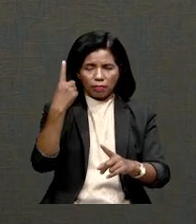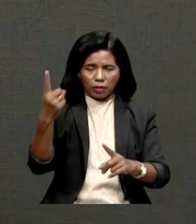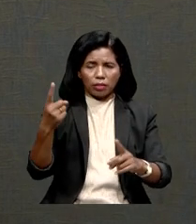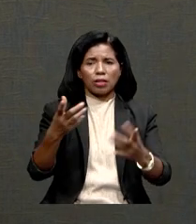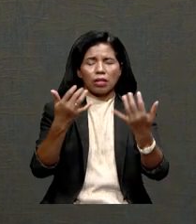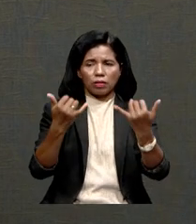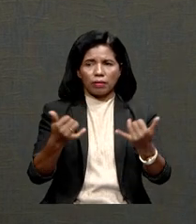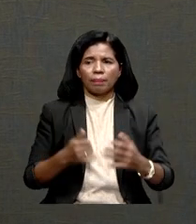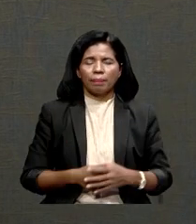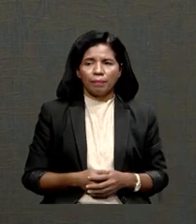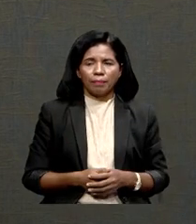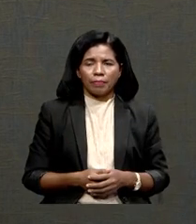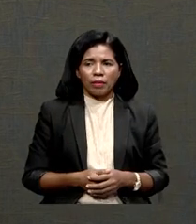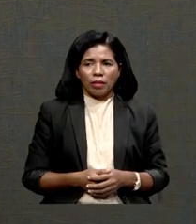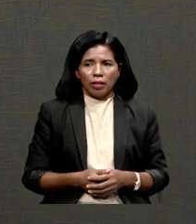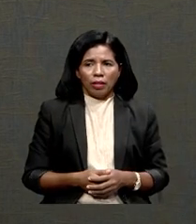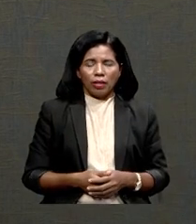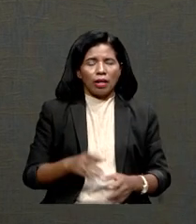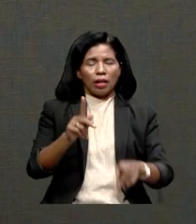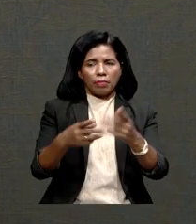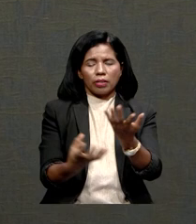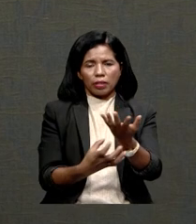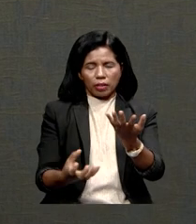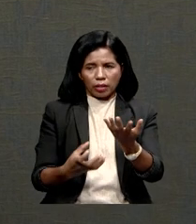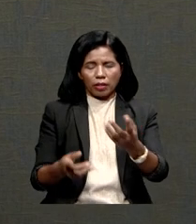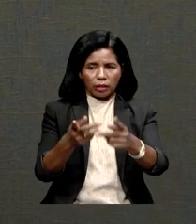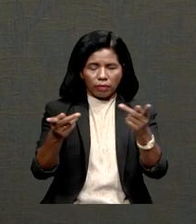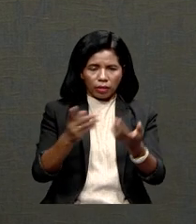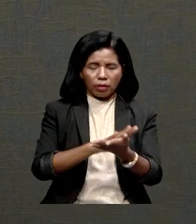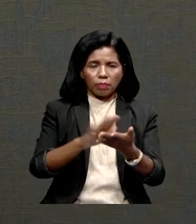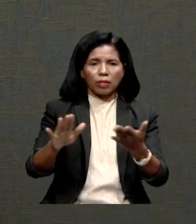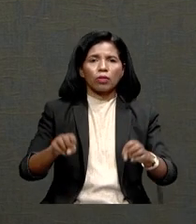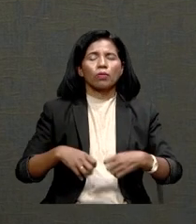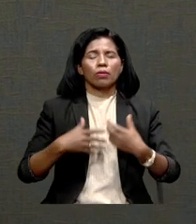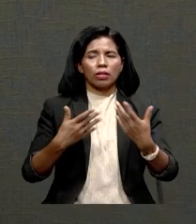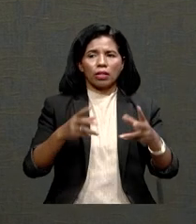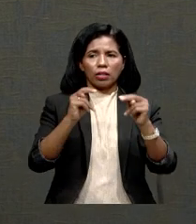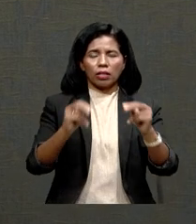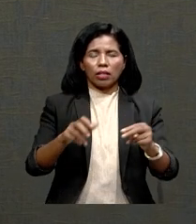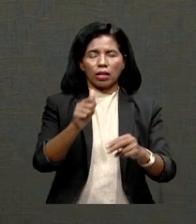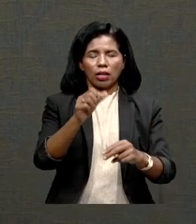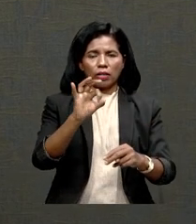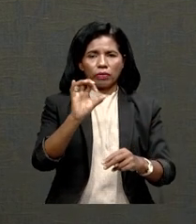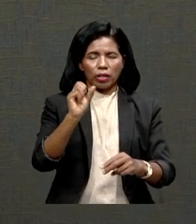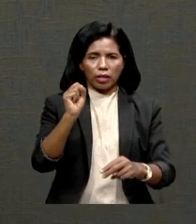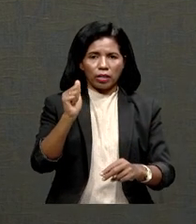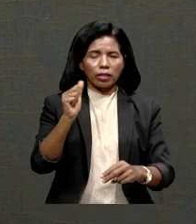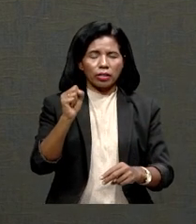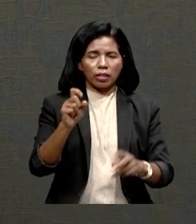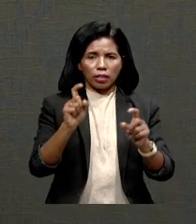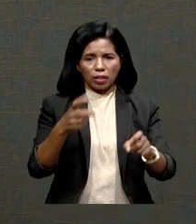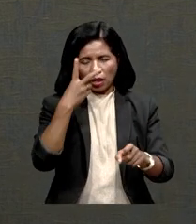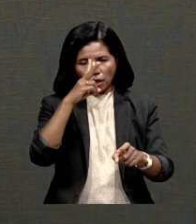antes iremos. Liliu que é triste irané, ninha condição a Uinsá, tem que a IPAS tem que precisar controlar,